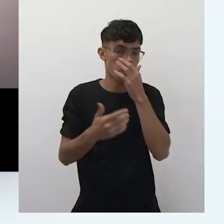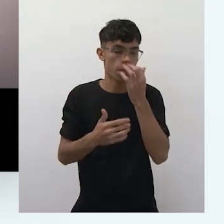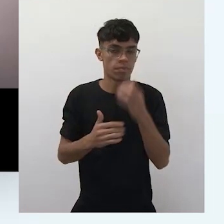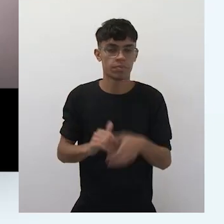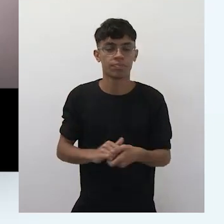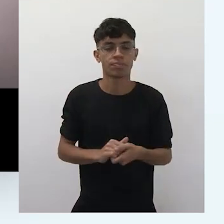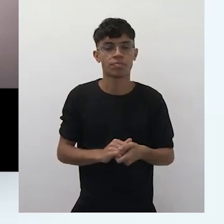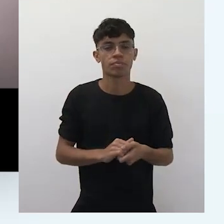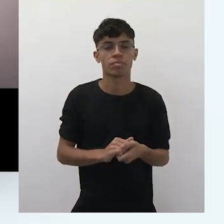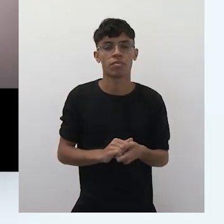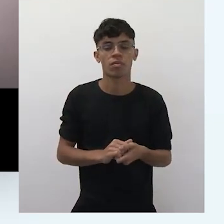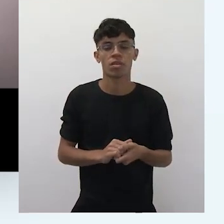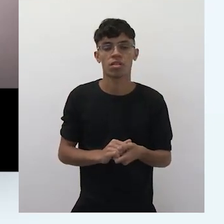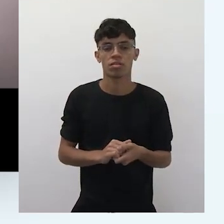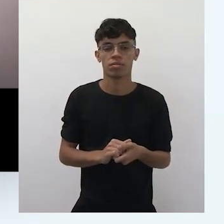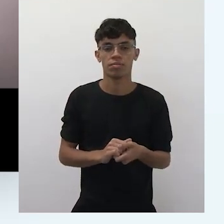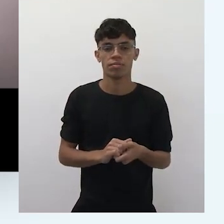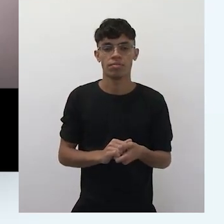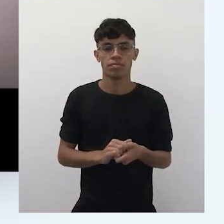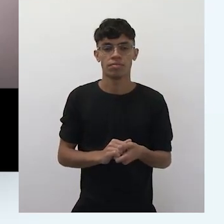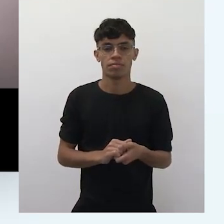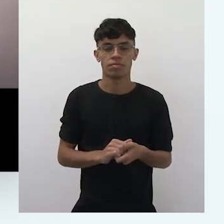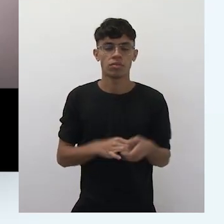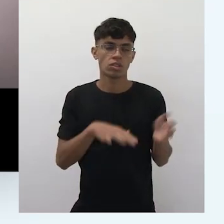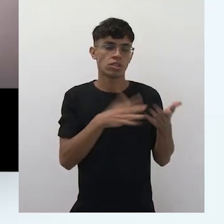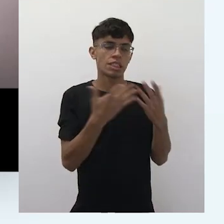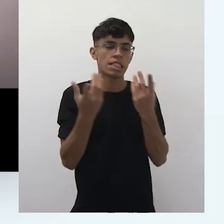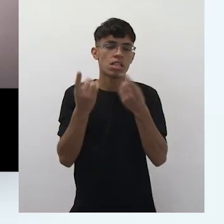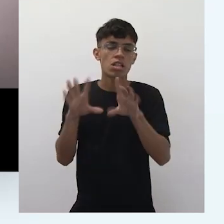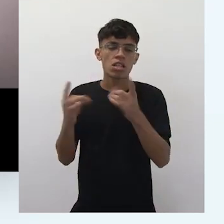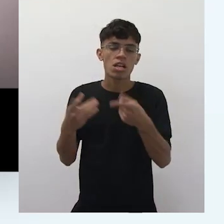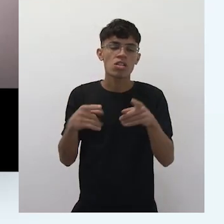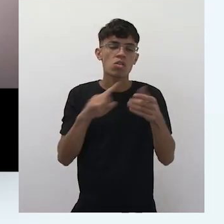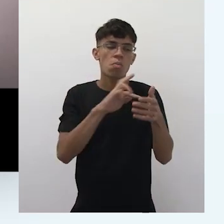a rotação por estações, os módulos didáticos, etc.